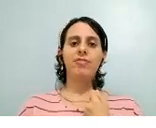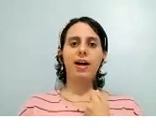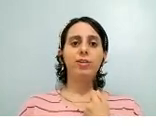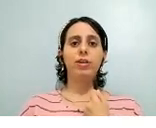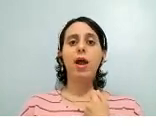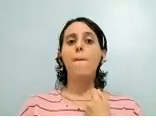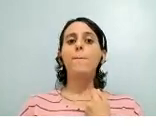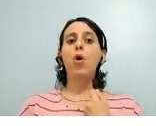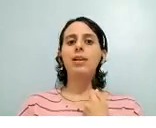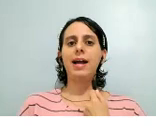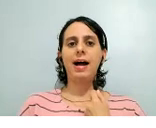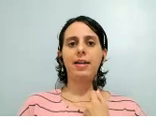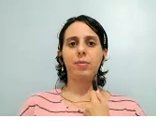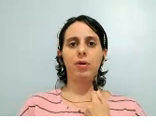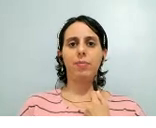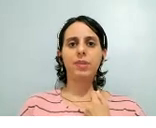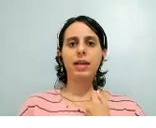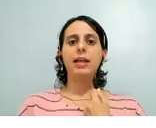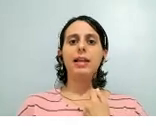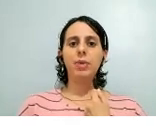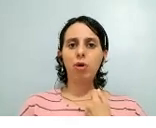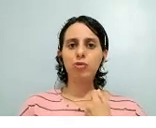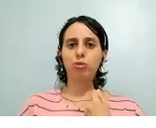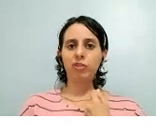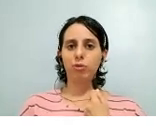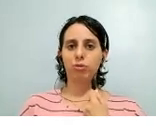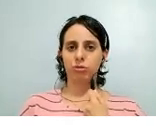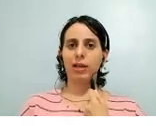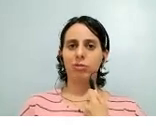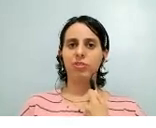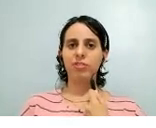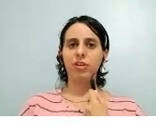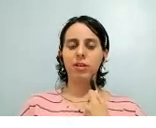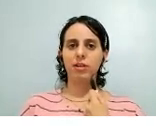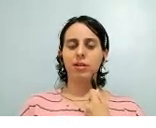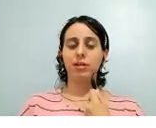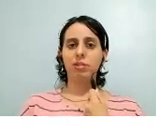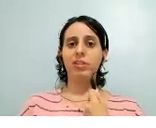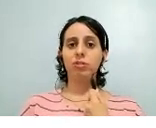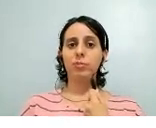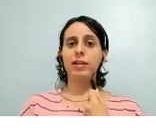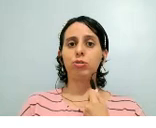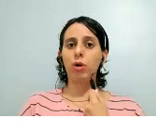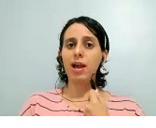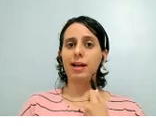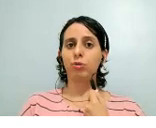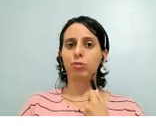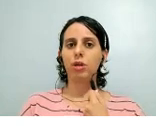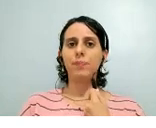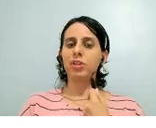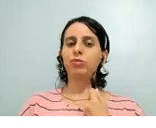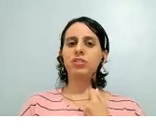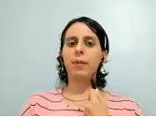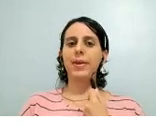não é lavar, isso é molhar a mão. Lembra onde os vírus eles vivem? Eles vivem nos ambientes